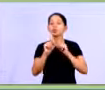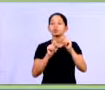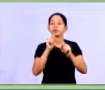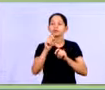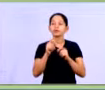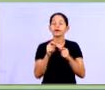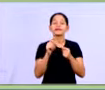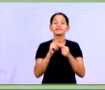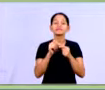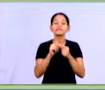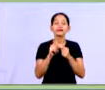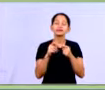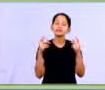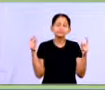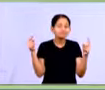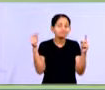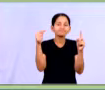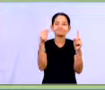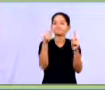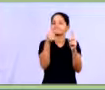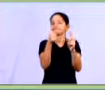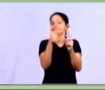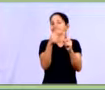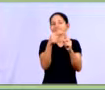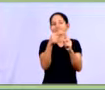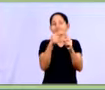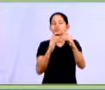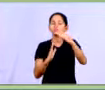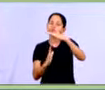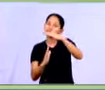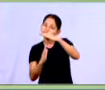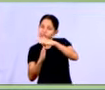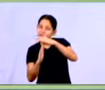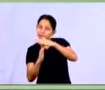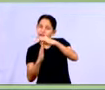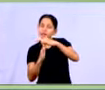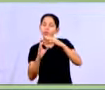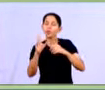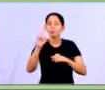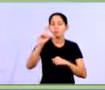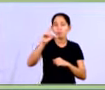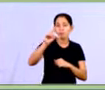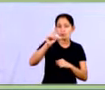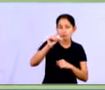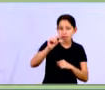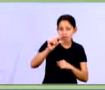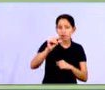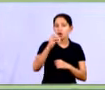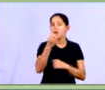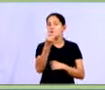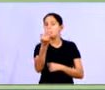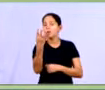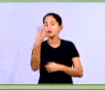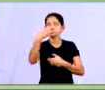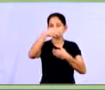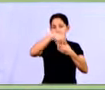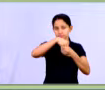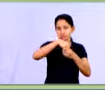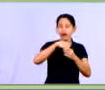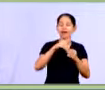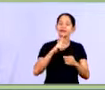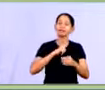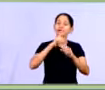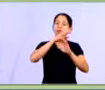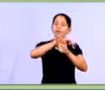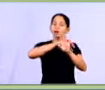justamente responder às indagações do tempo mínimo de recuperação de investimento. A tabela 19 apresenta o